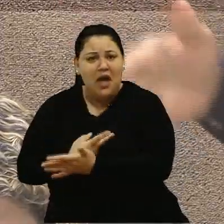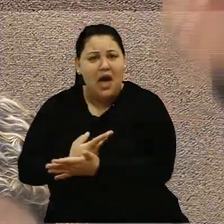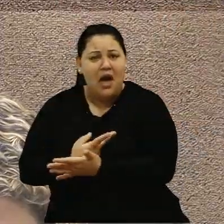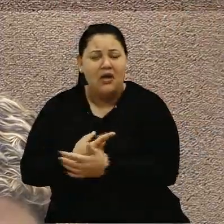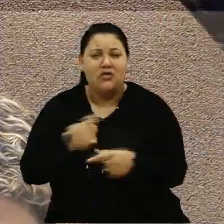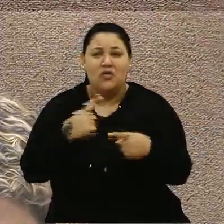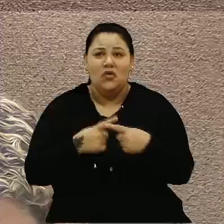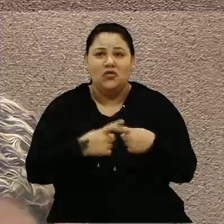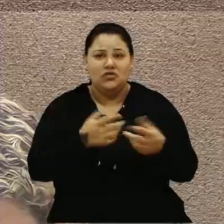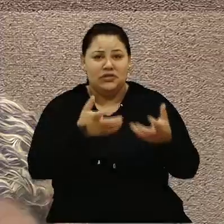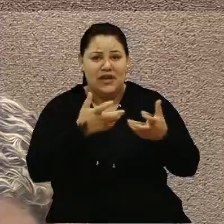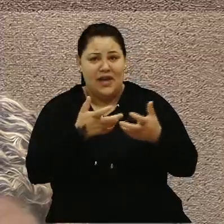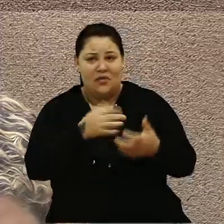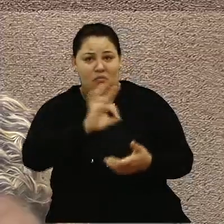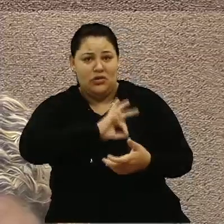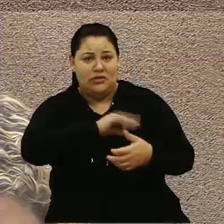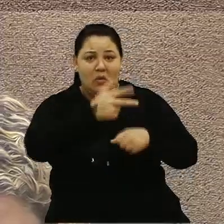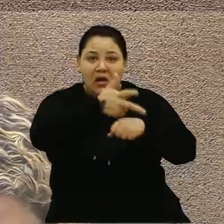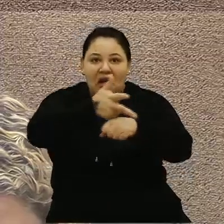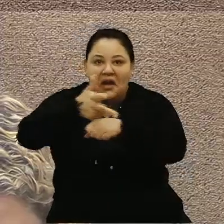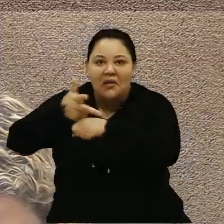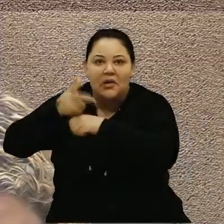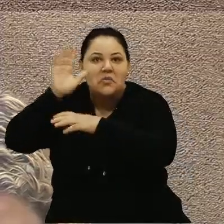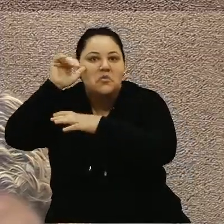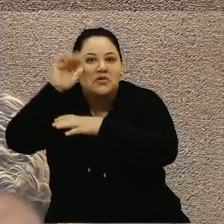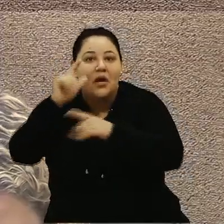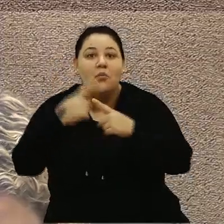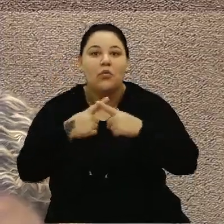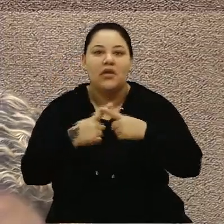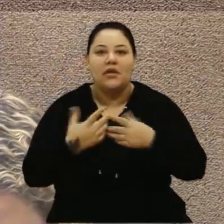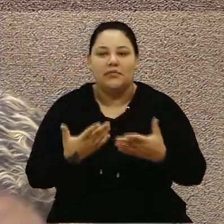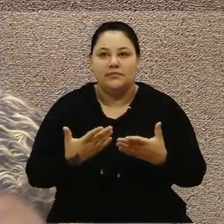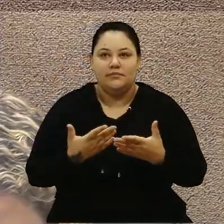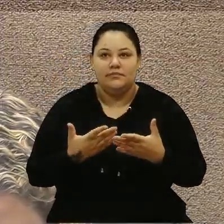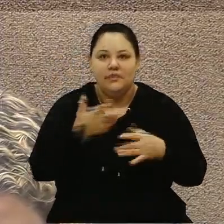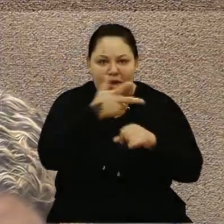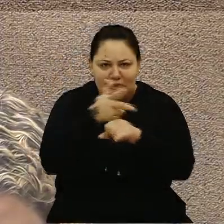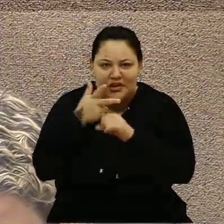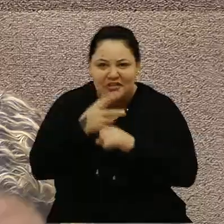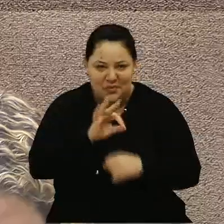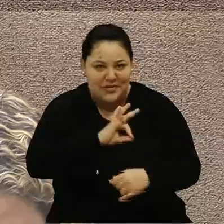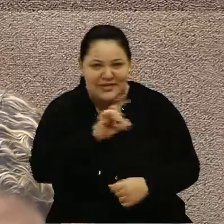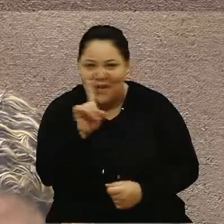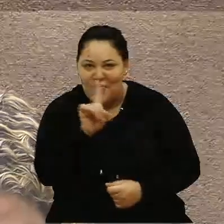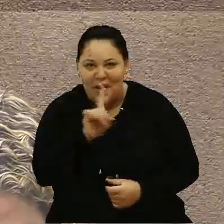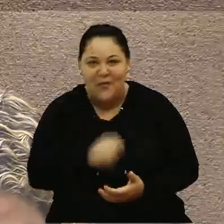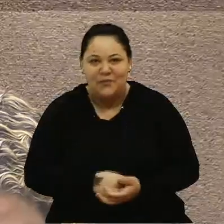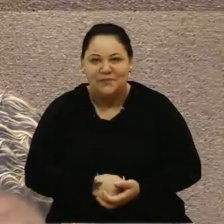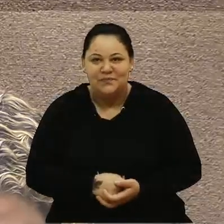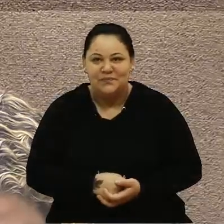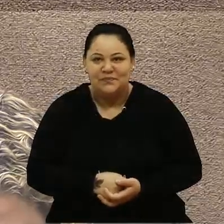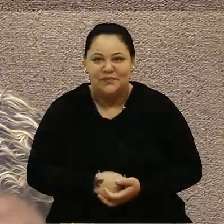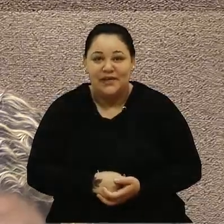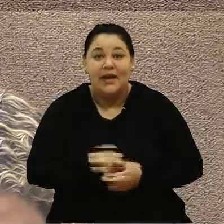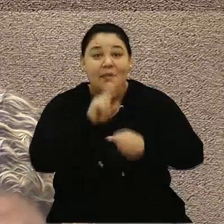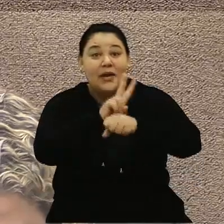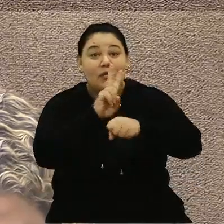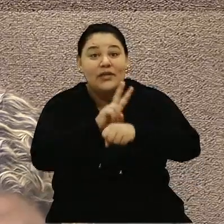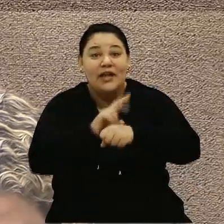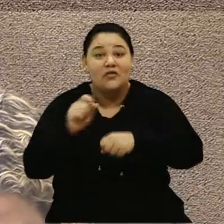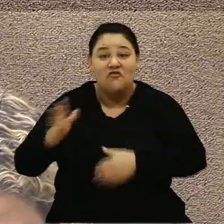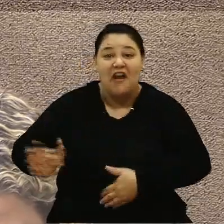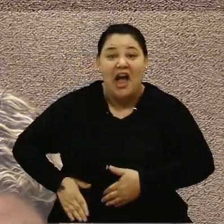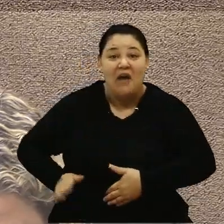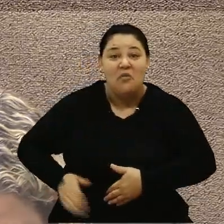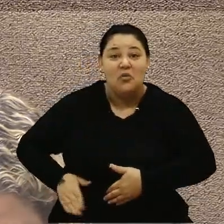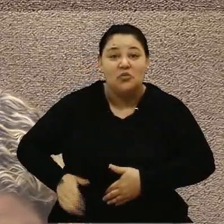os policiais de câmeras, para quê? Para protegê-lo? Não, não é para protegê-lo. É para proteger o bandido. Para